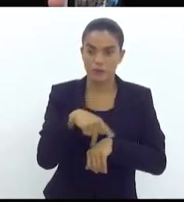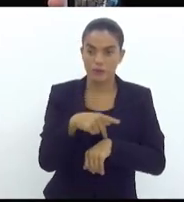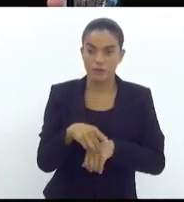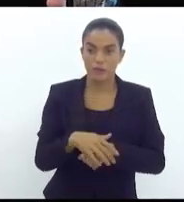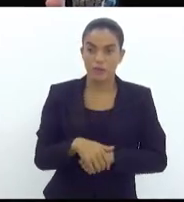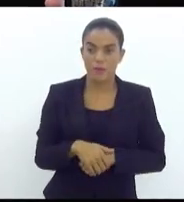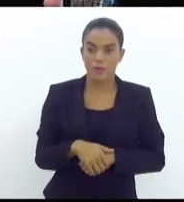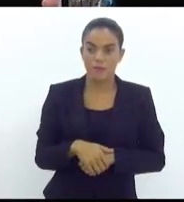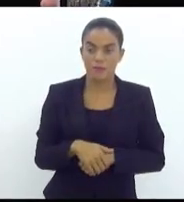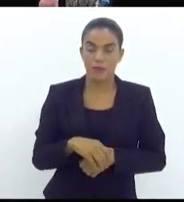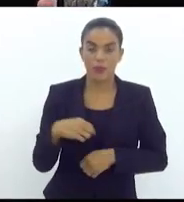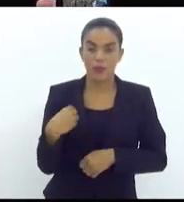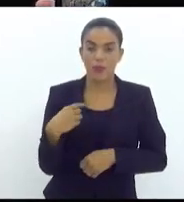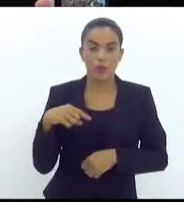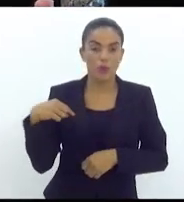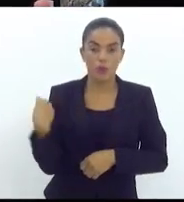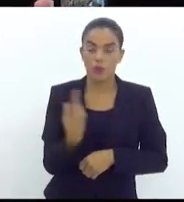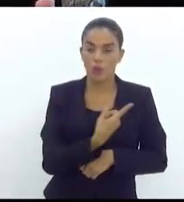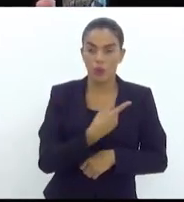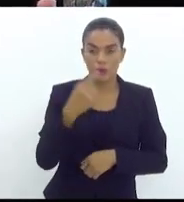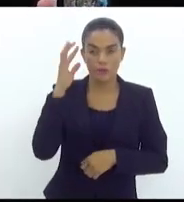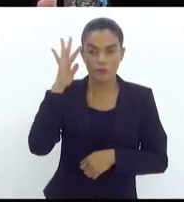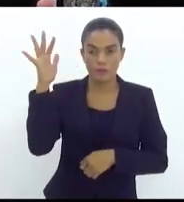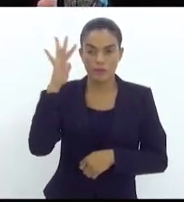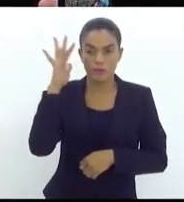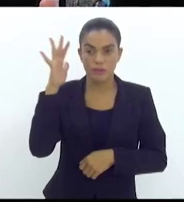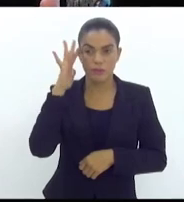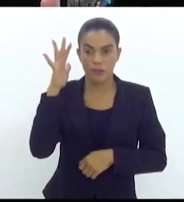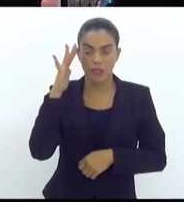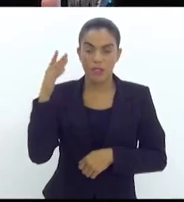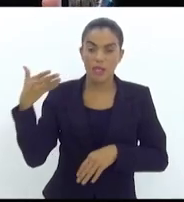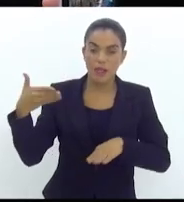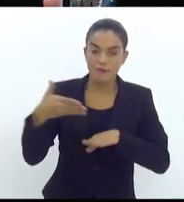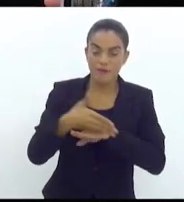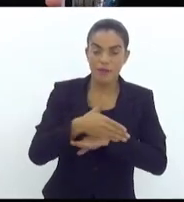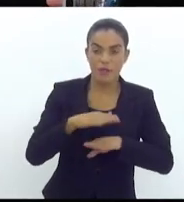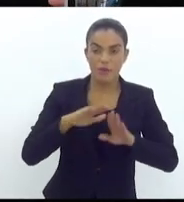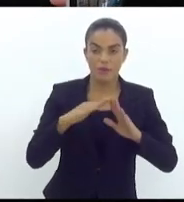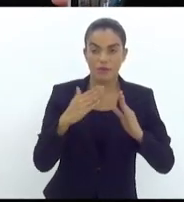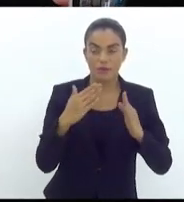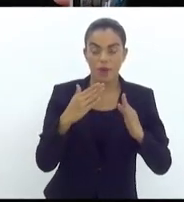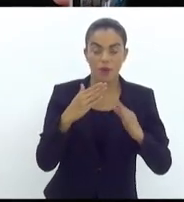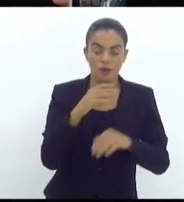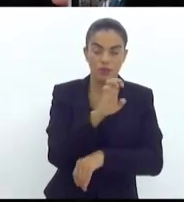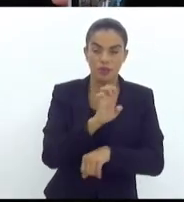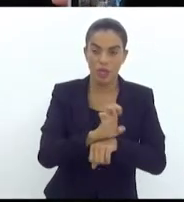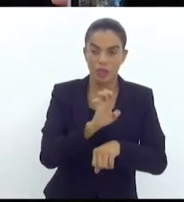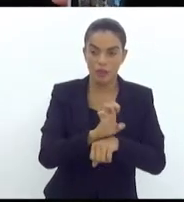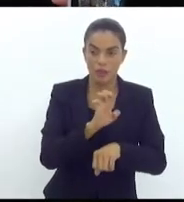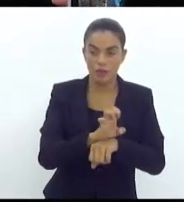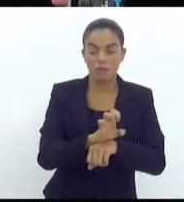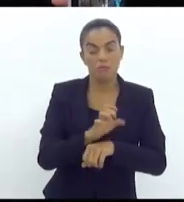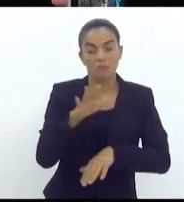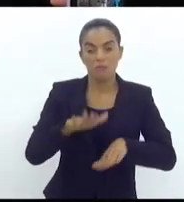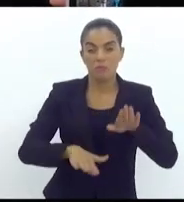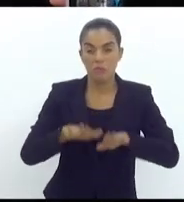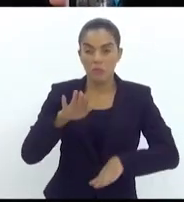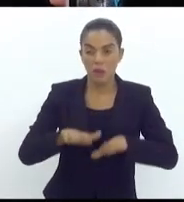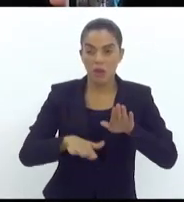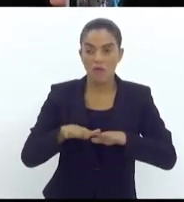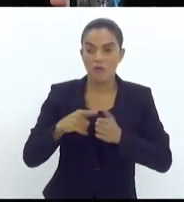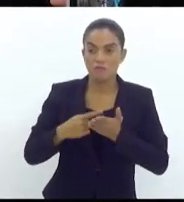e quando todos achavam que ele viria o nosso estado para quem sabe